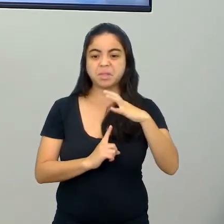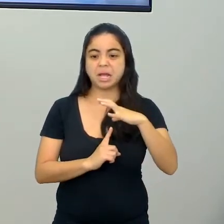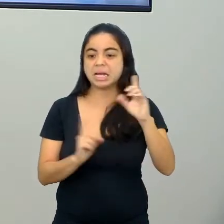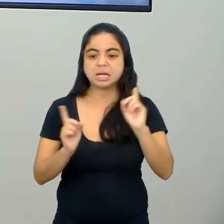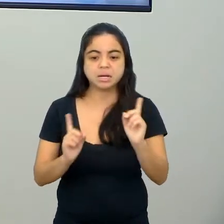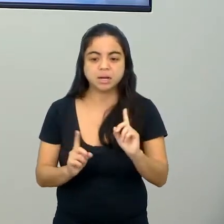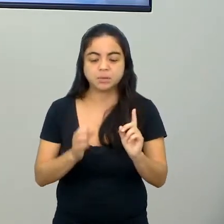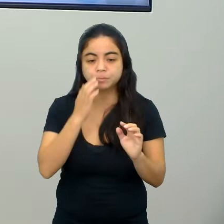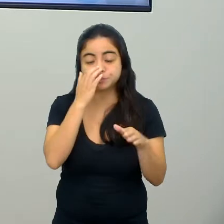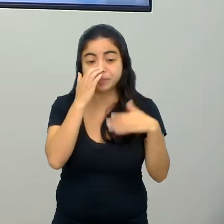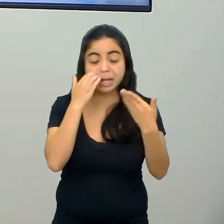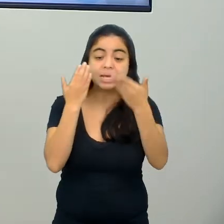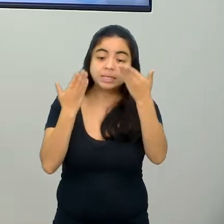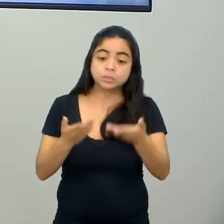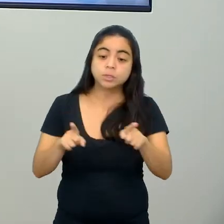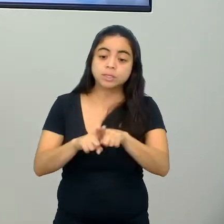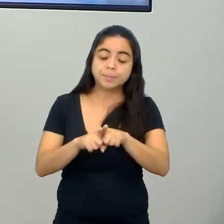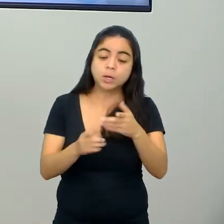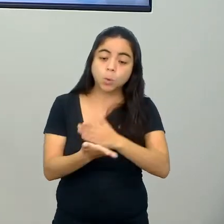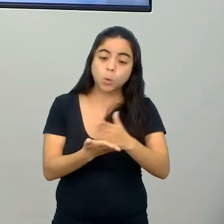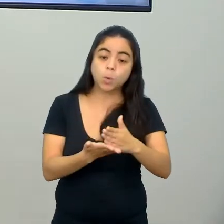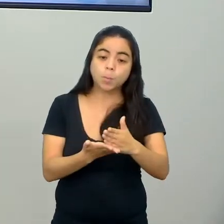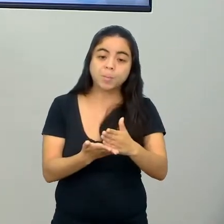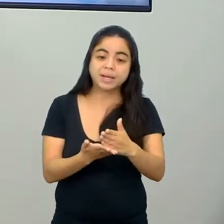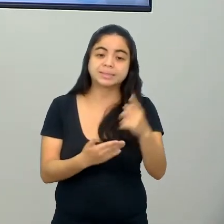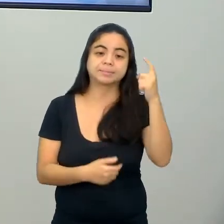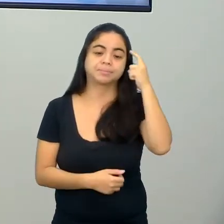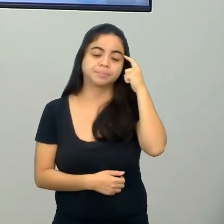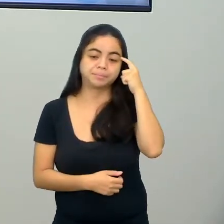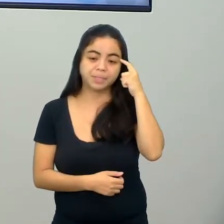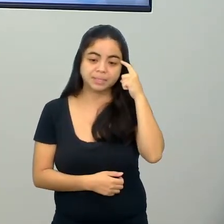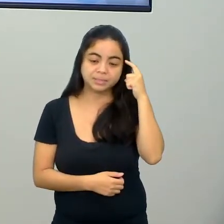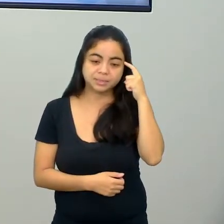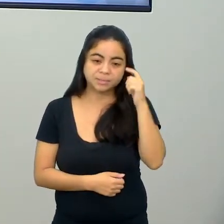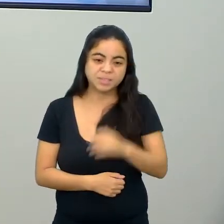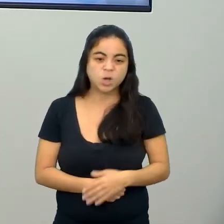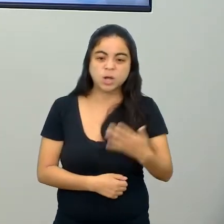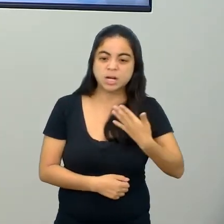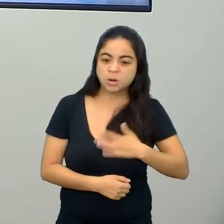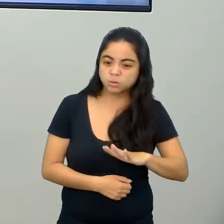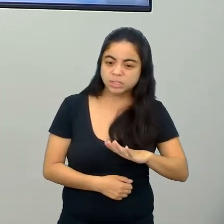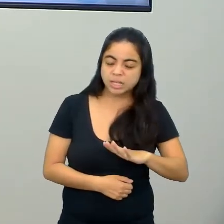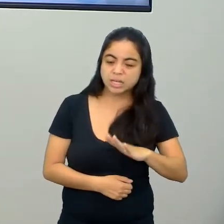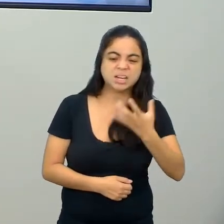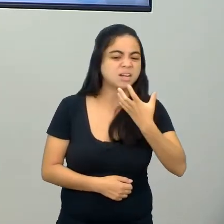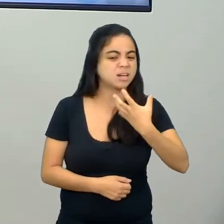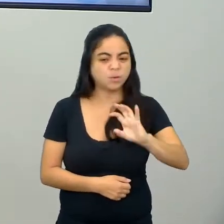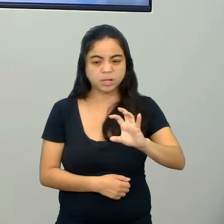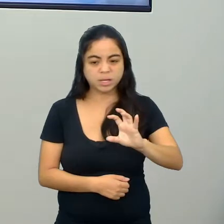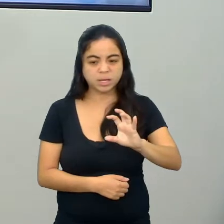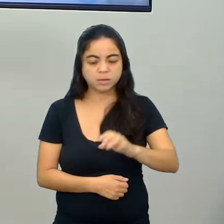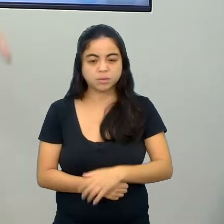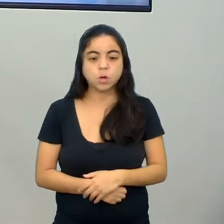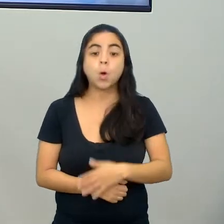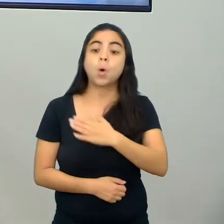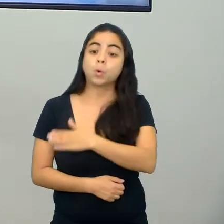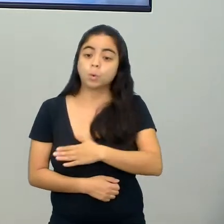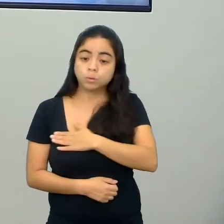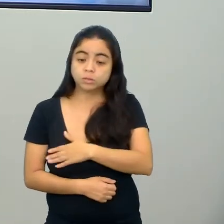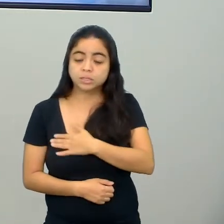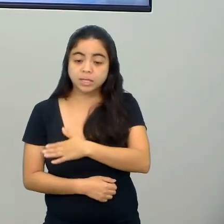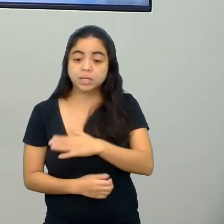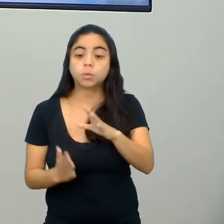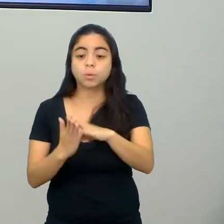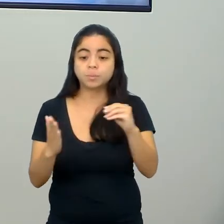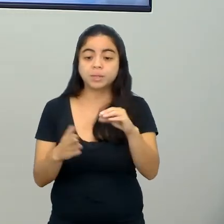pessoa. E isso também vai começar a você pensar em não gostei disso, não quero reproduzir, gostei disso, quero